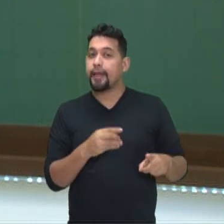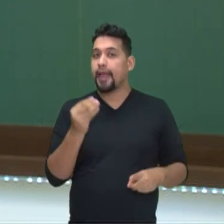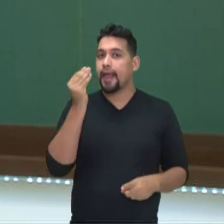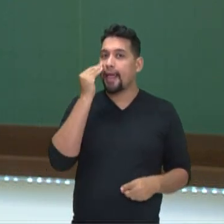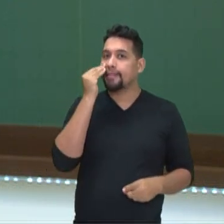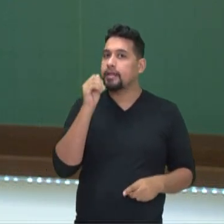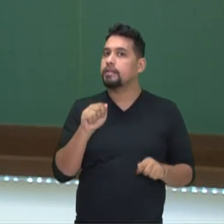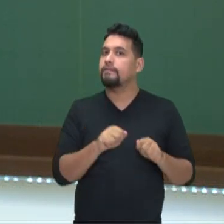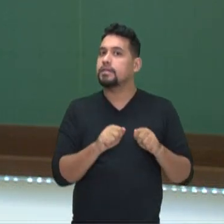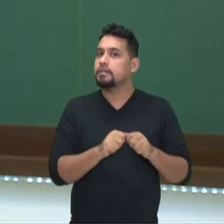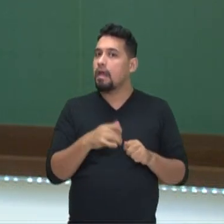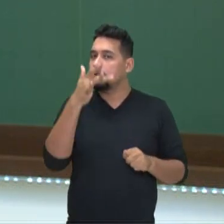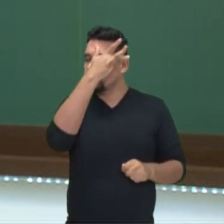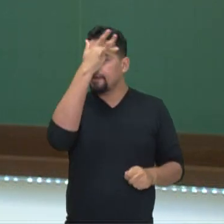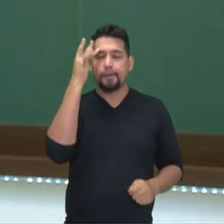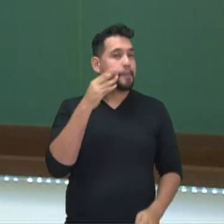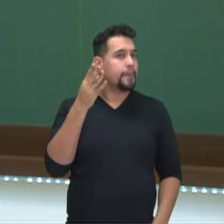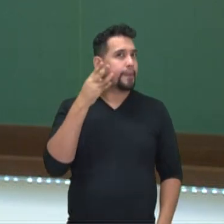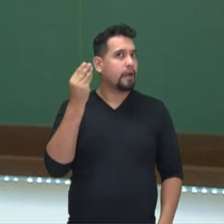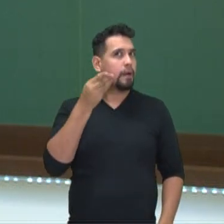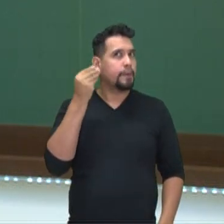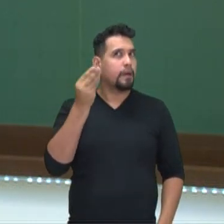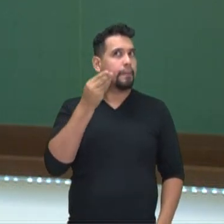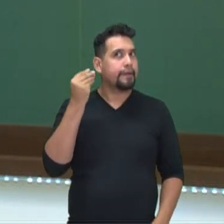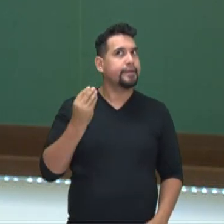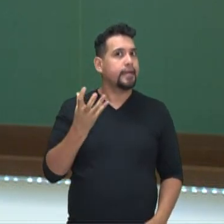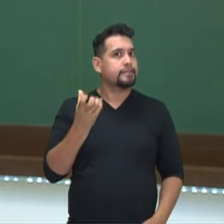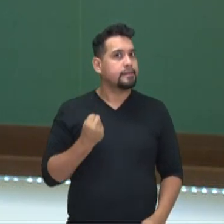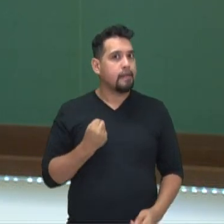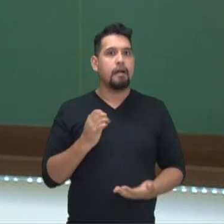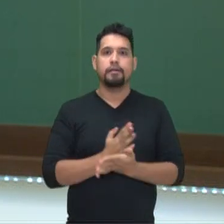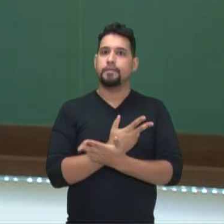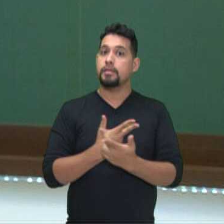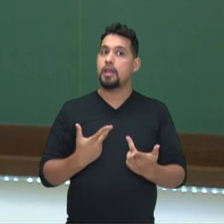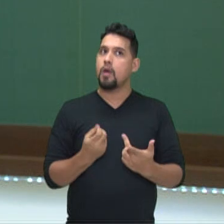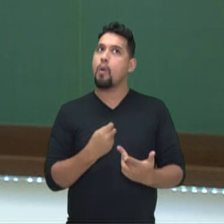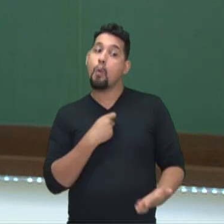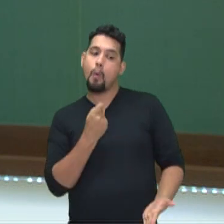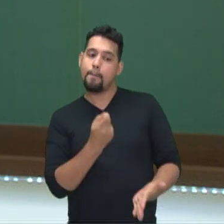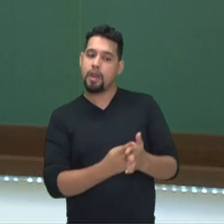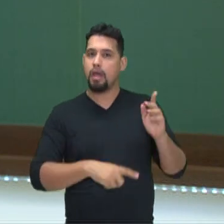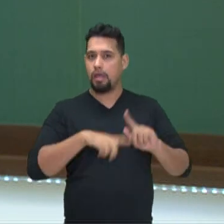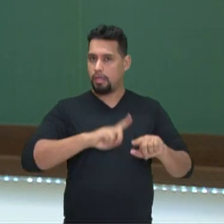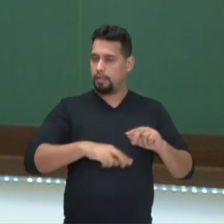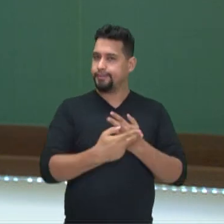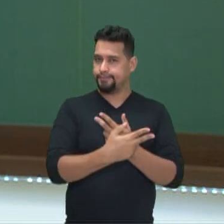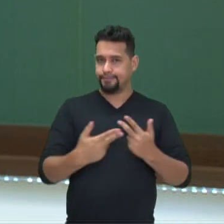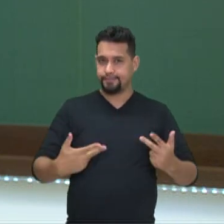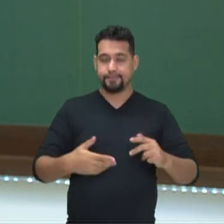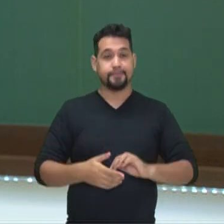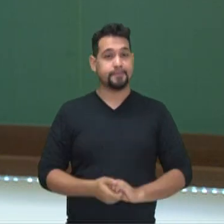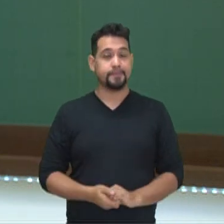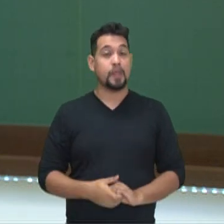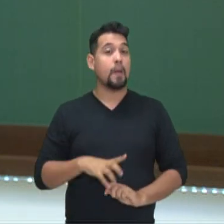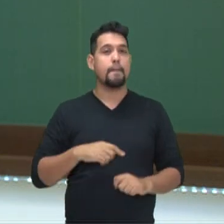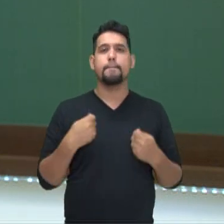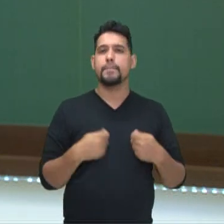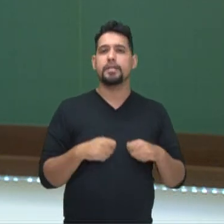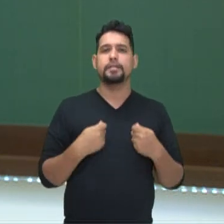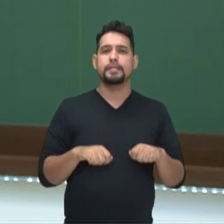convencer o leitor a respeito de uma ideia ou de repente, comprar um determinado produto. Então, eu tenho que